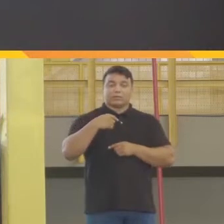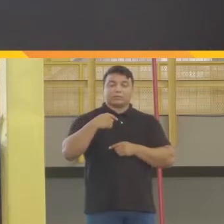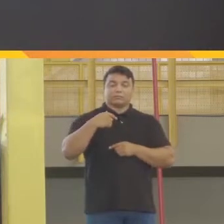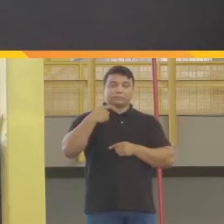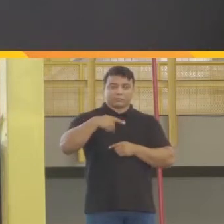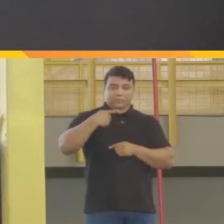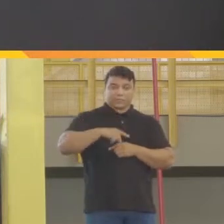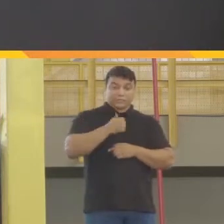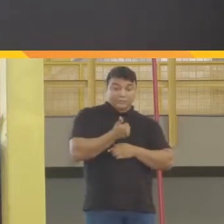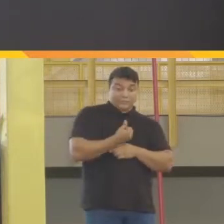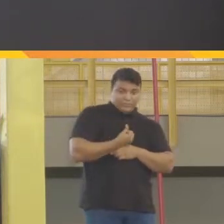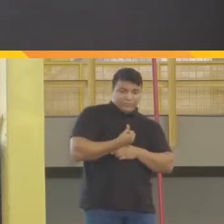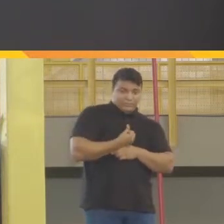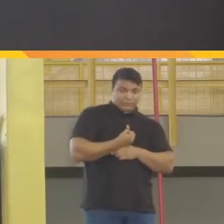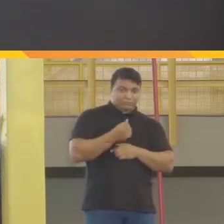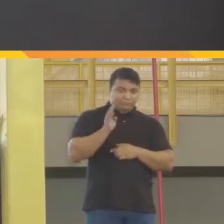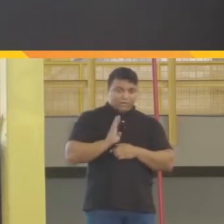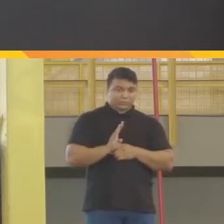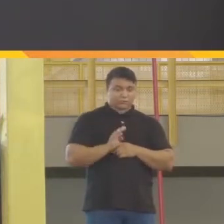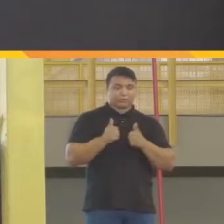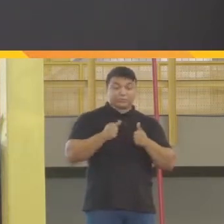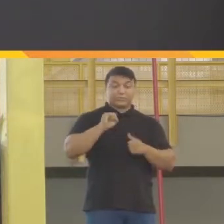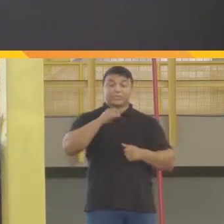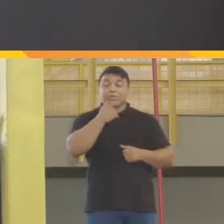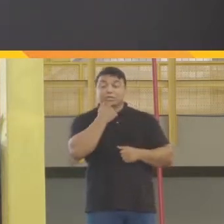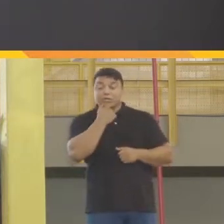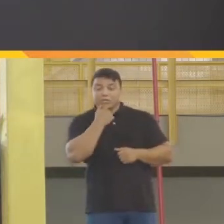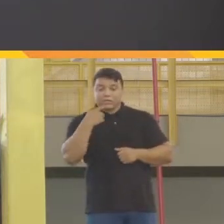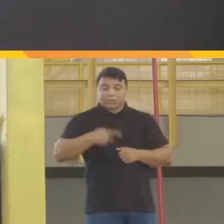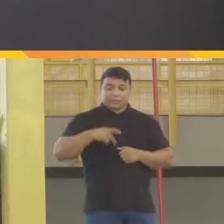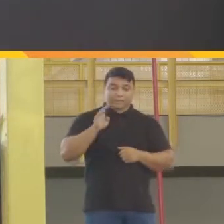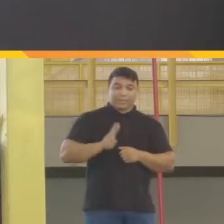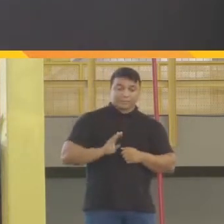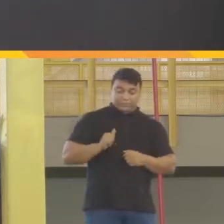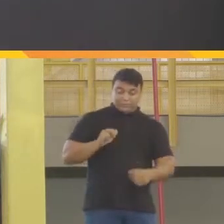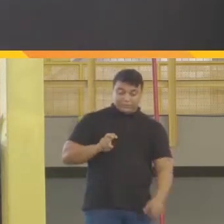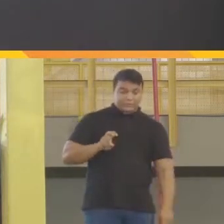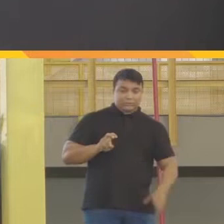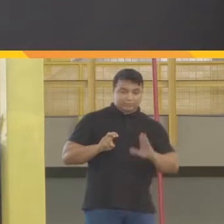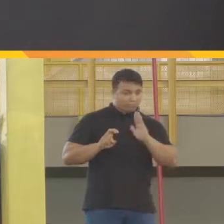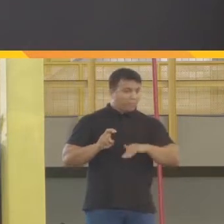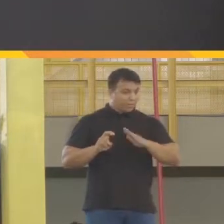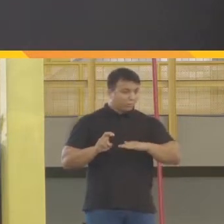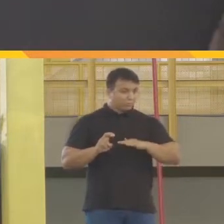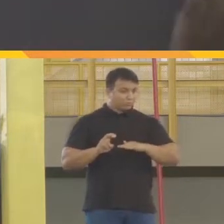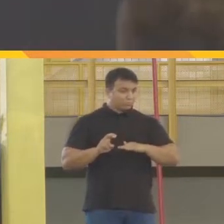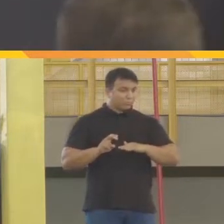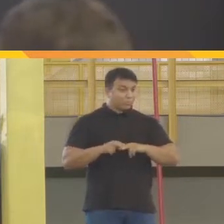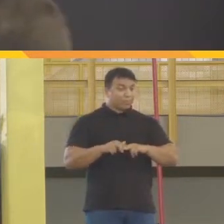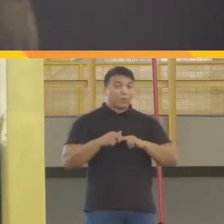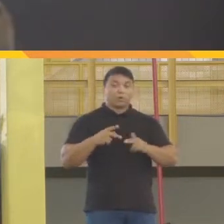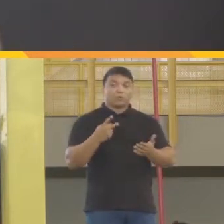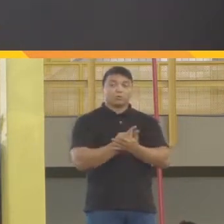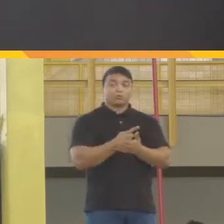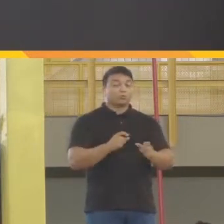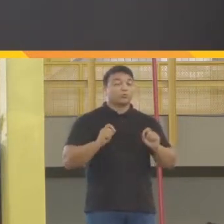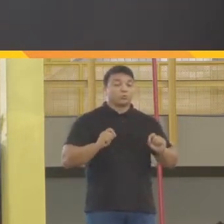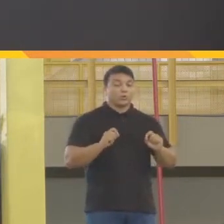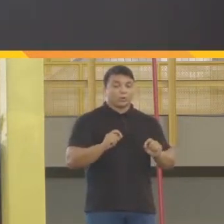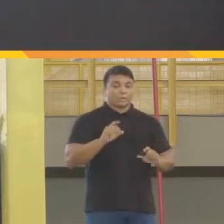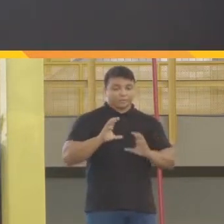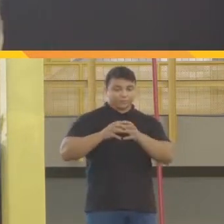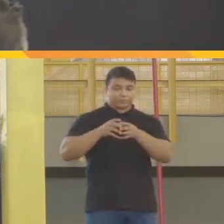16%. Se a Inglaterra comercializasse com o Brasil, pagava 15%. Qual é o resultado disso?